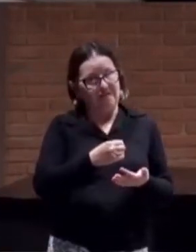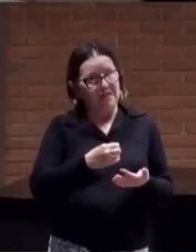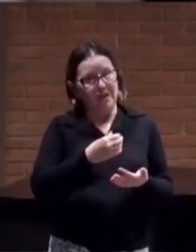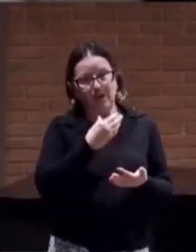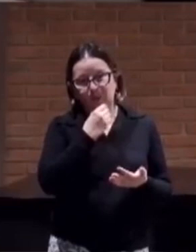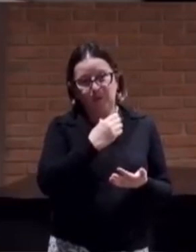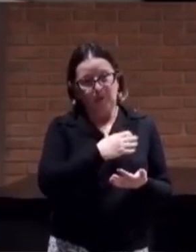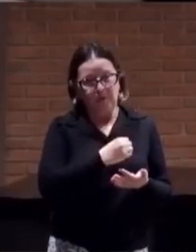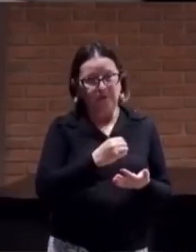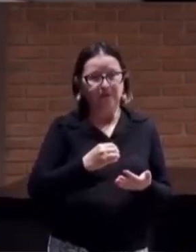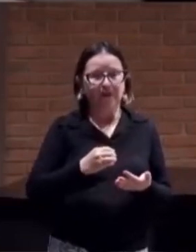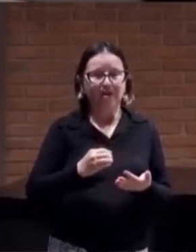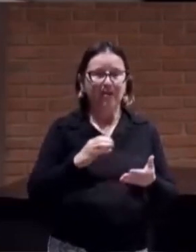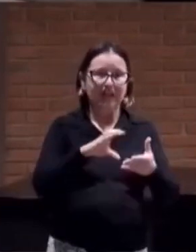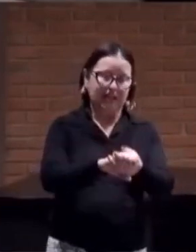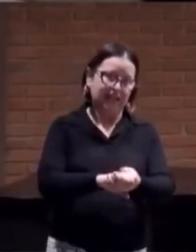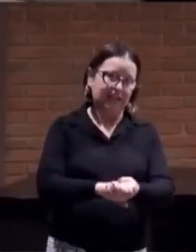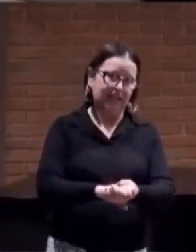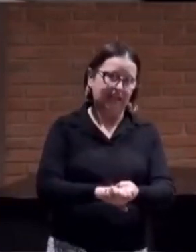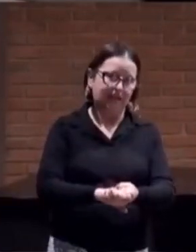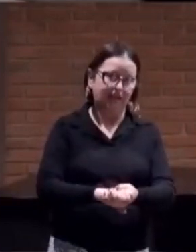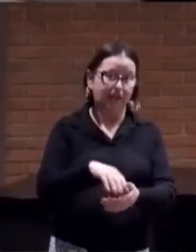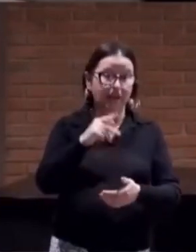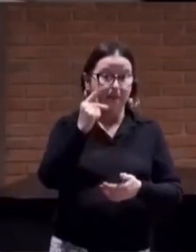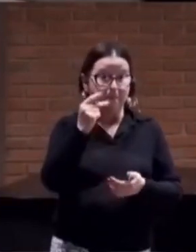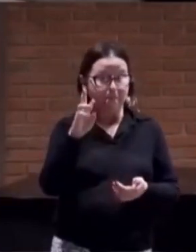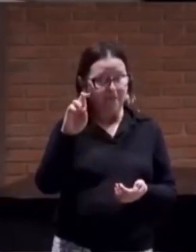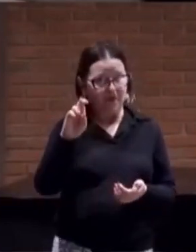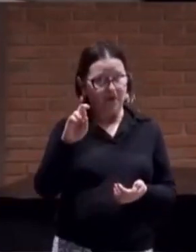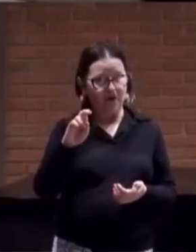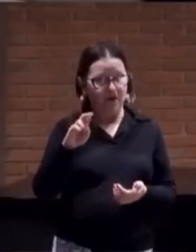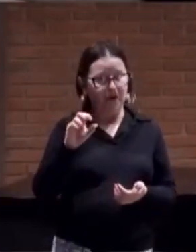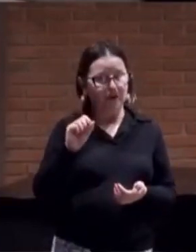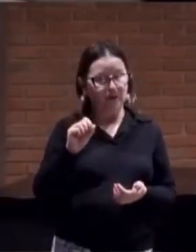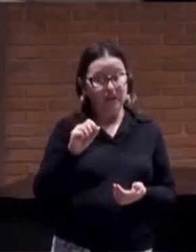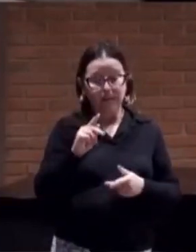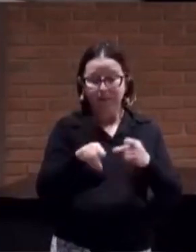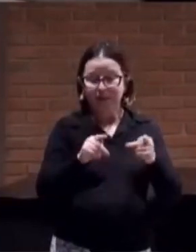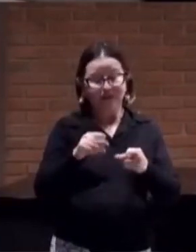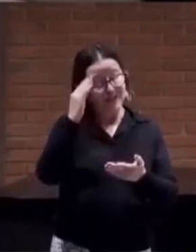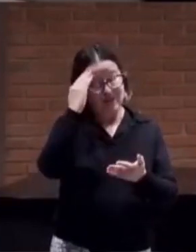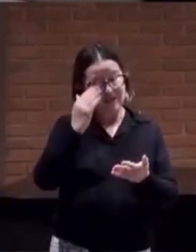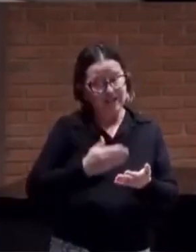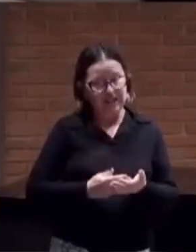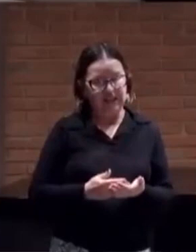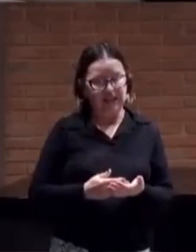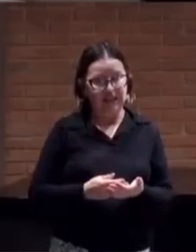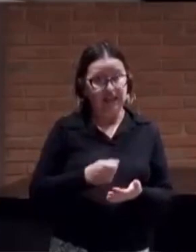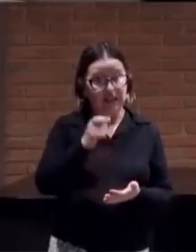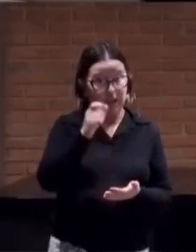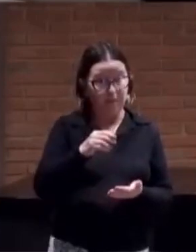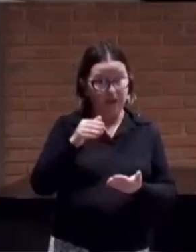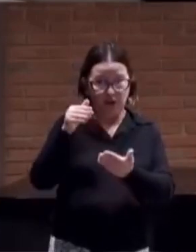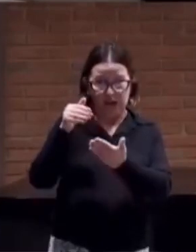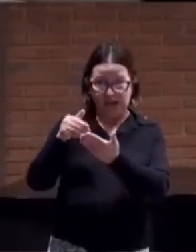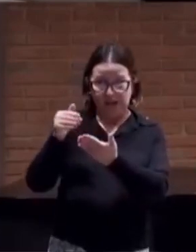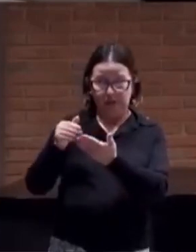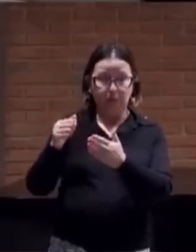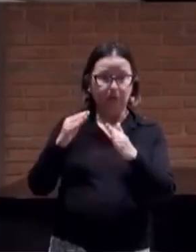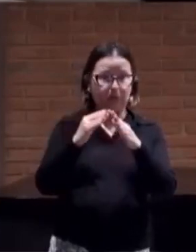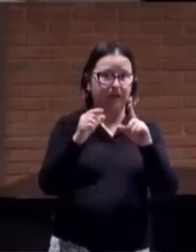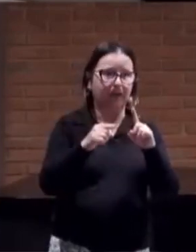Ele era pior do que os pagãos. Alguém que era expulso da